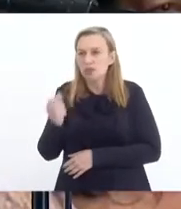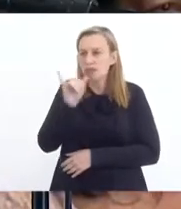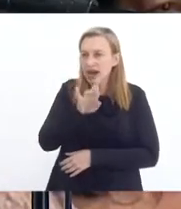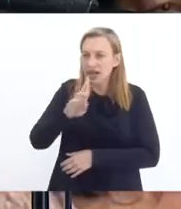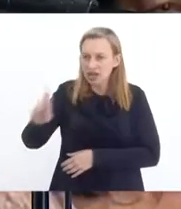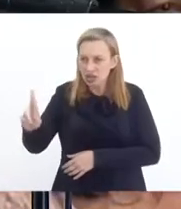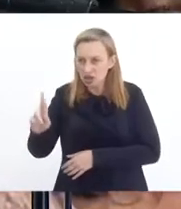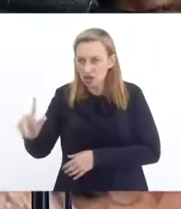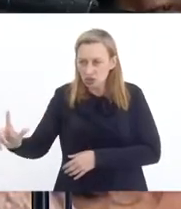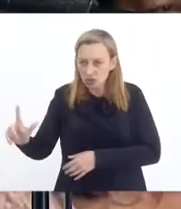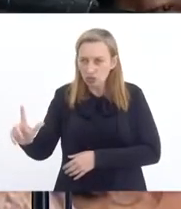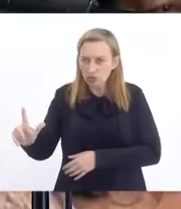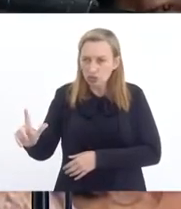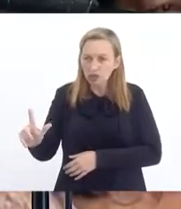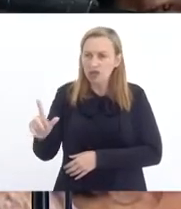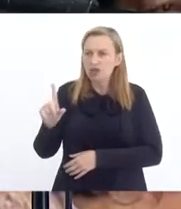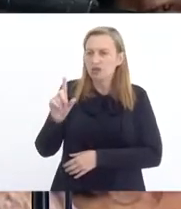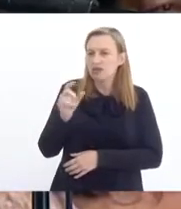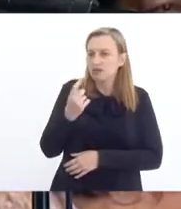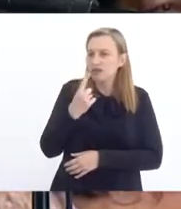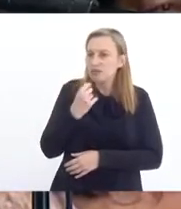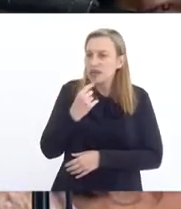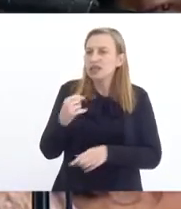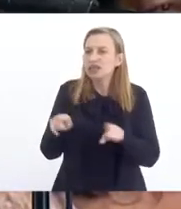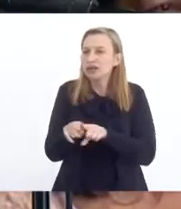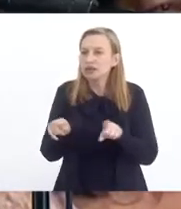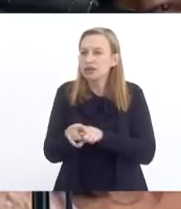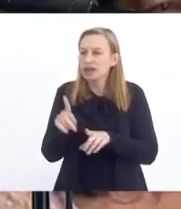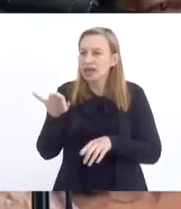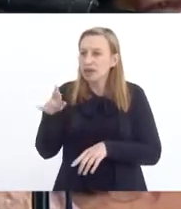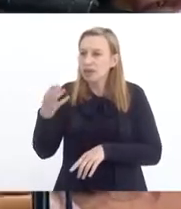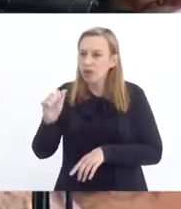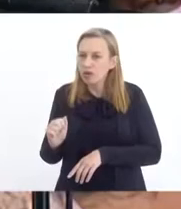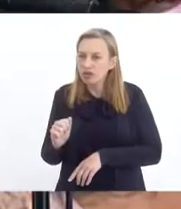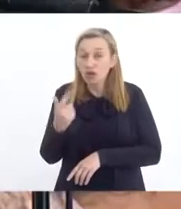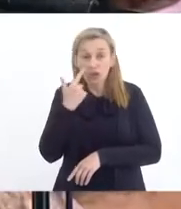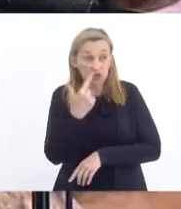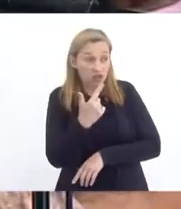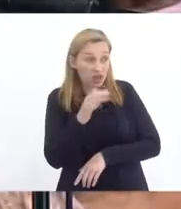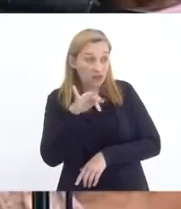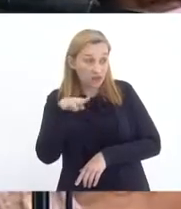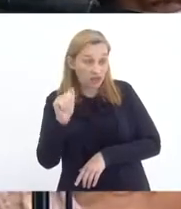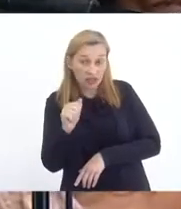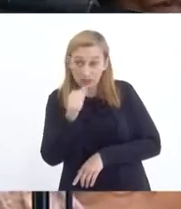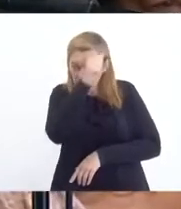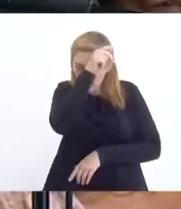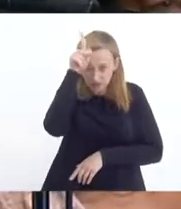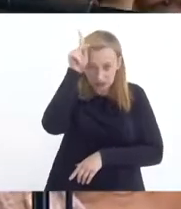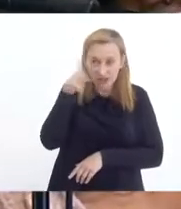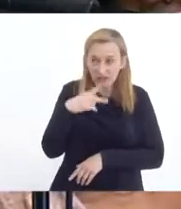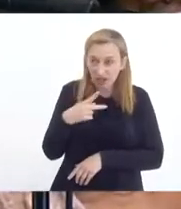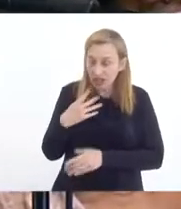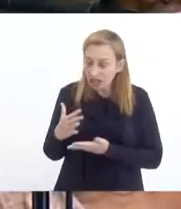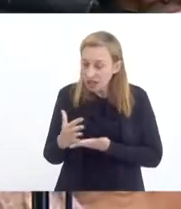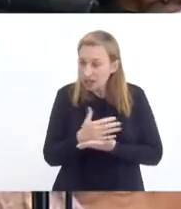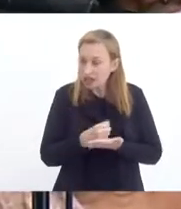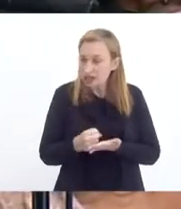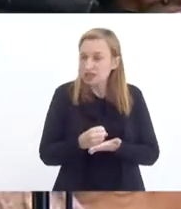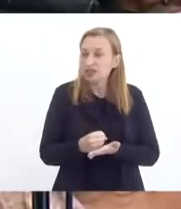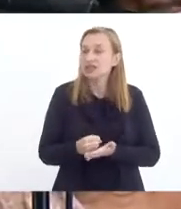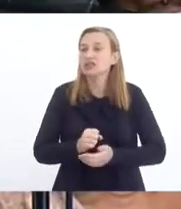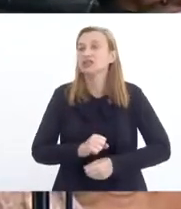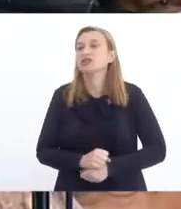de Vermelho Carapeba, e que aí eu vi a nossa prefeita Fátima falando sobre a queda de arrecadação, assim como a Jeane, oriunda